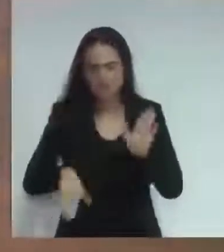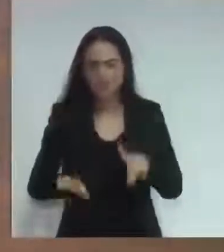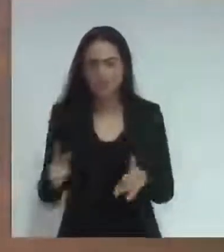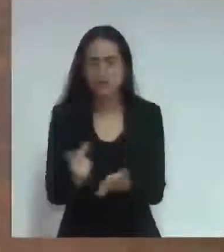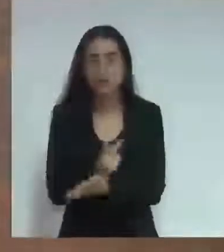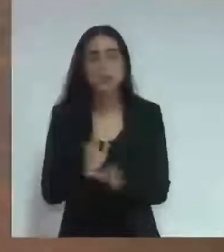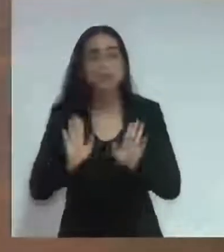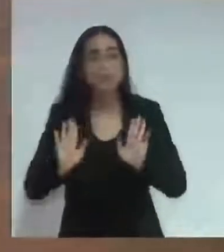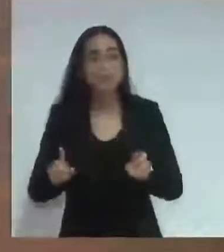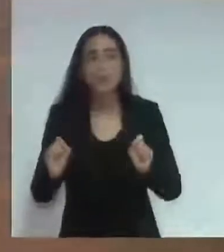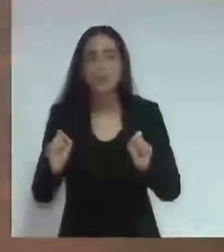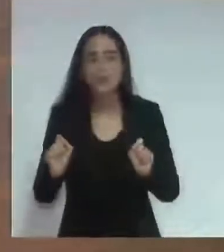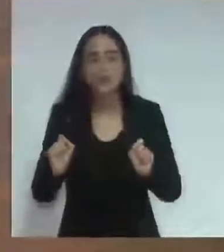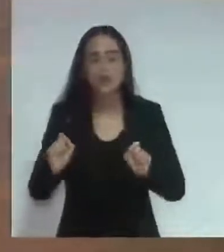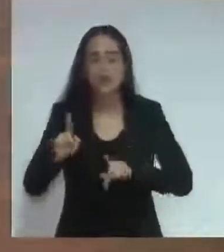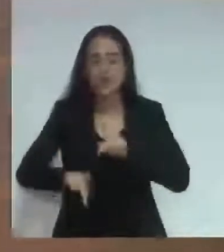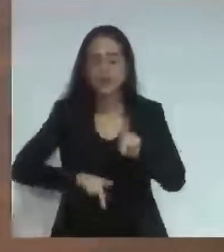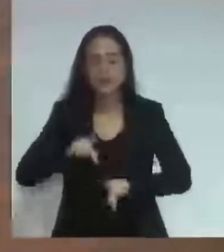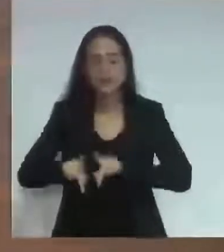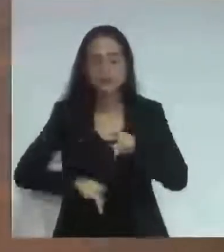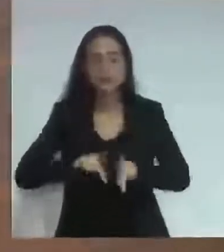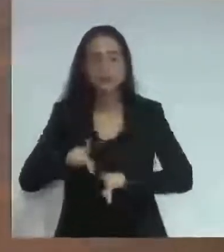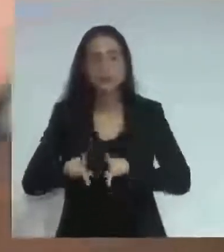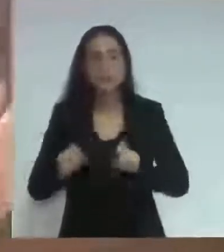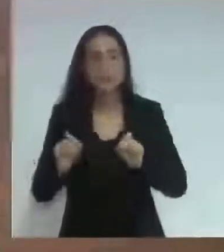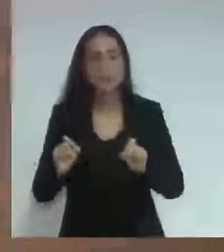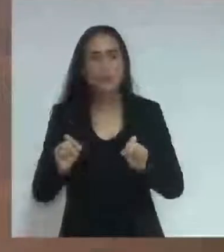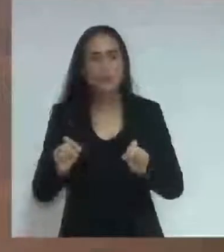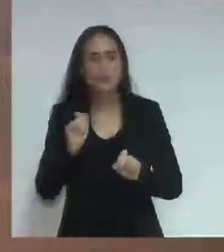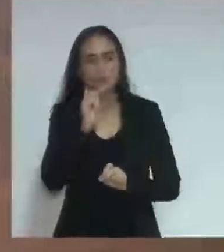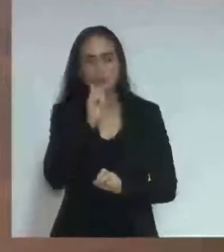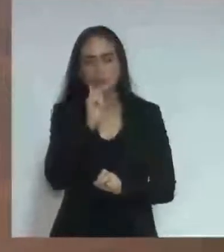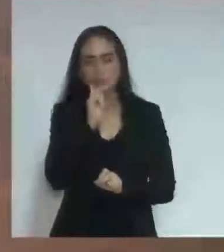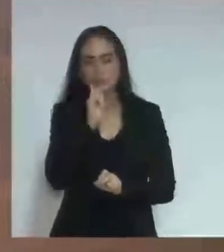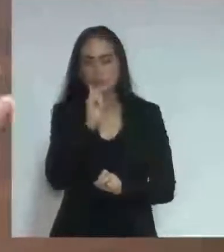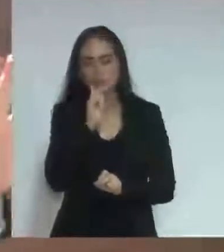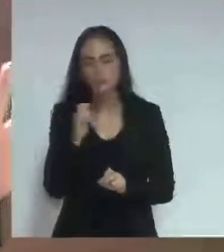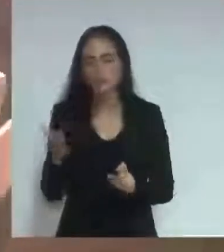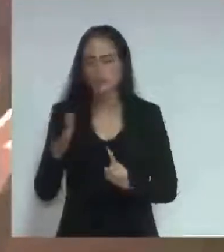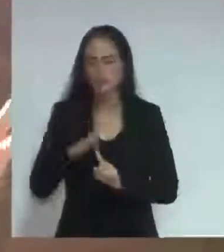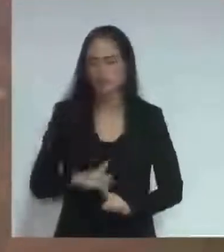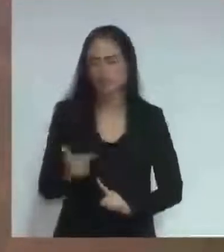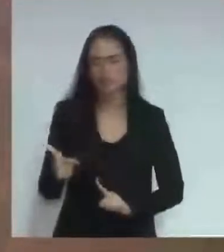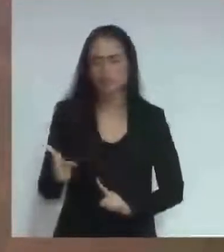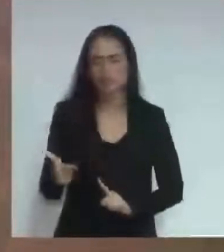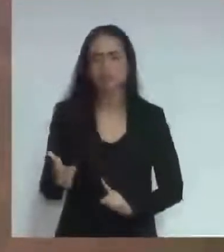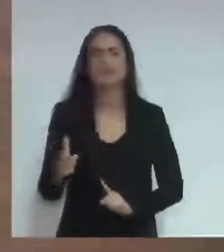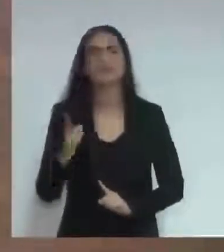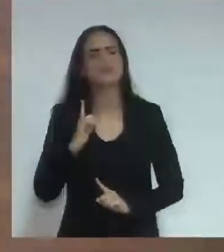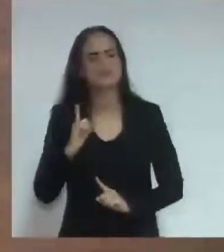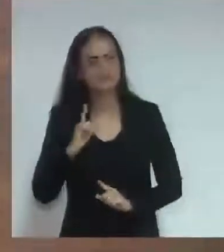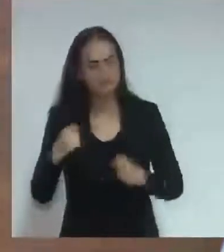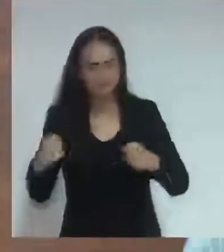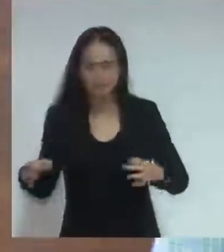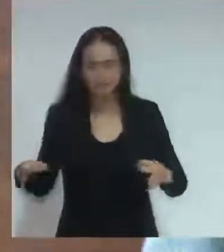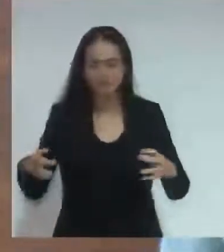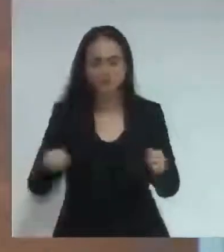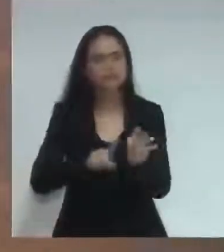condenável? As pessoas pré-julgarem que no primeiro momento, não teve nada. Não, teve nada. Vamos investigar